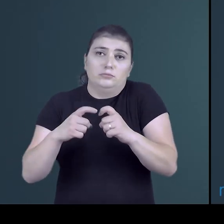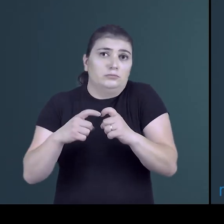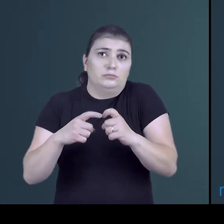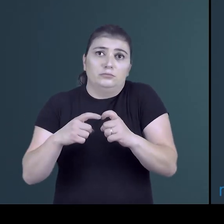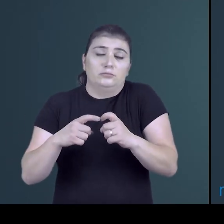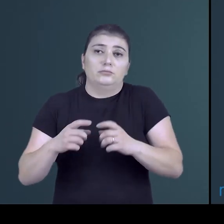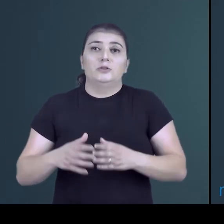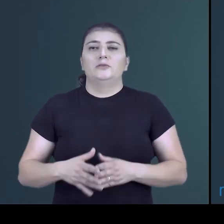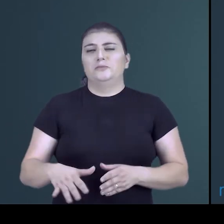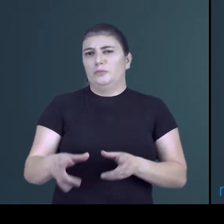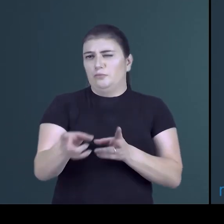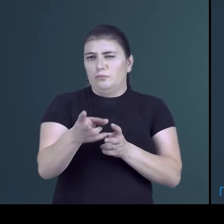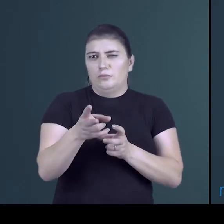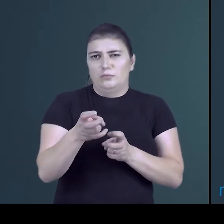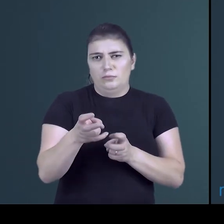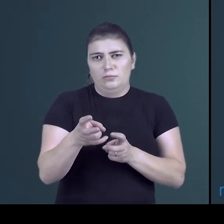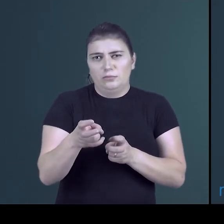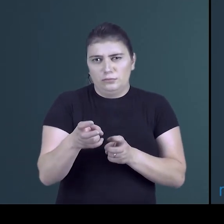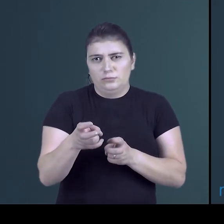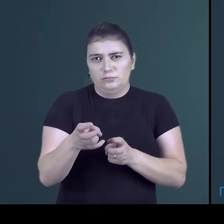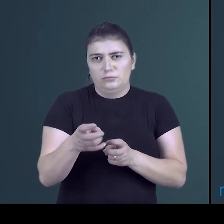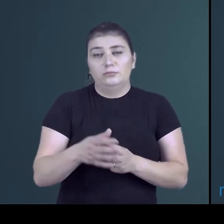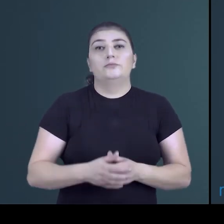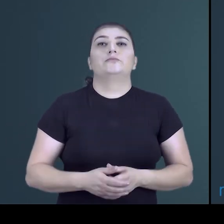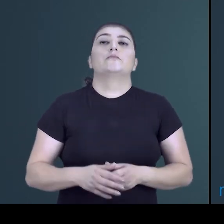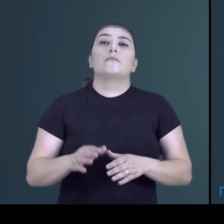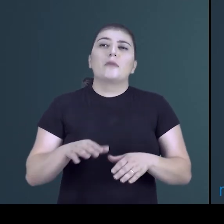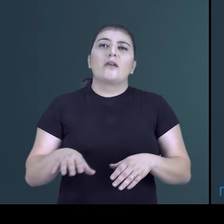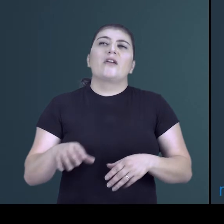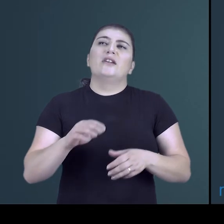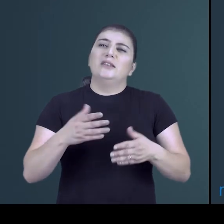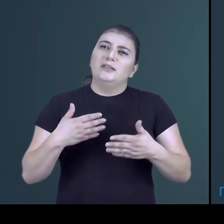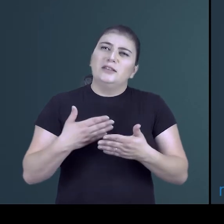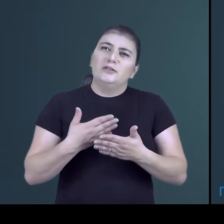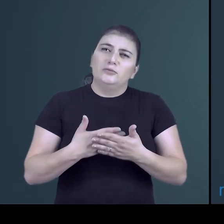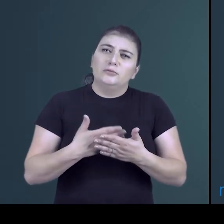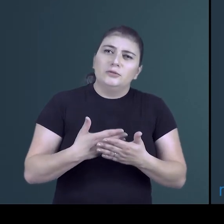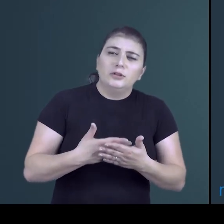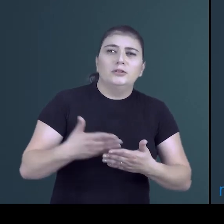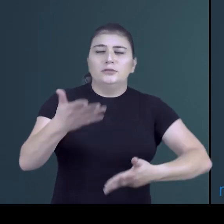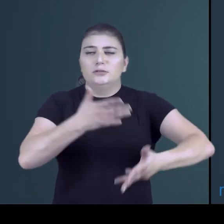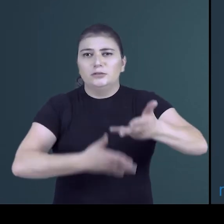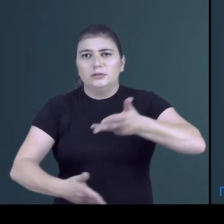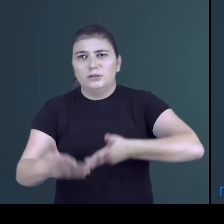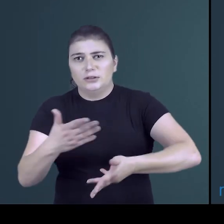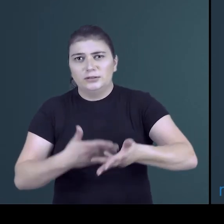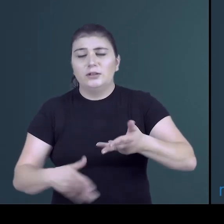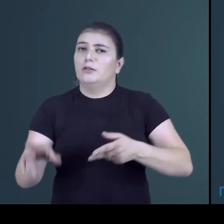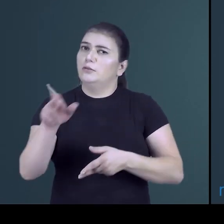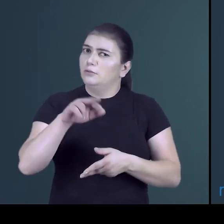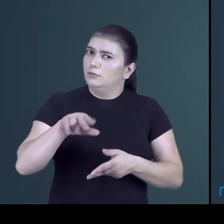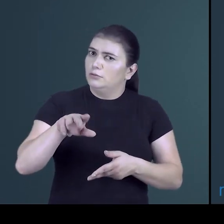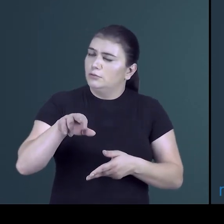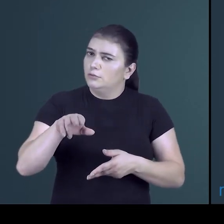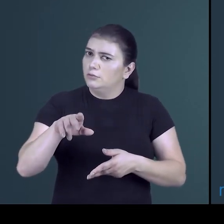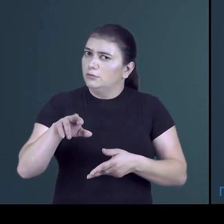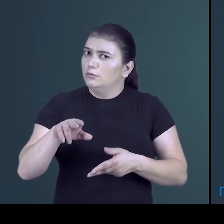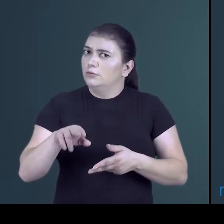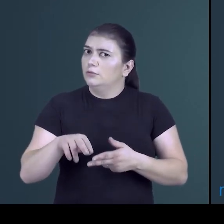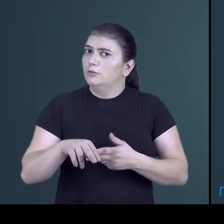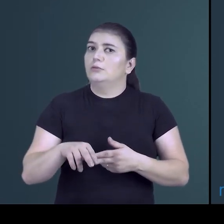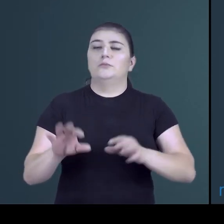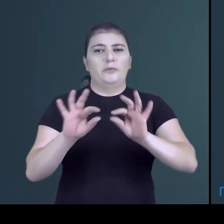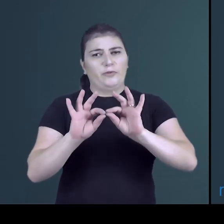os dois. Observando tudo isso e fazendo ou estabelecendo essa relação de igualdade entre o